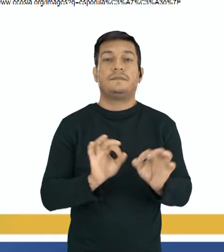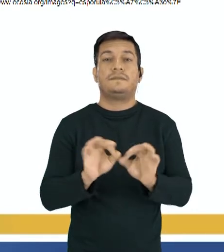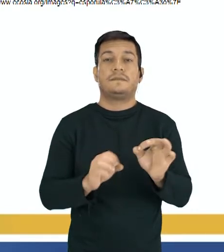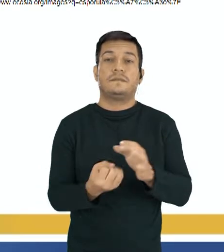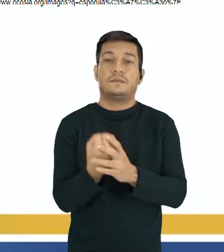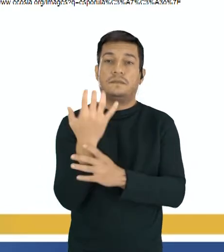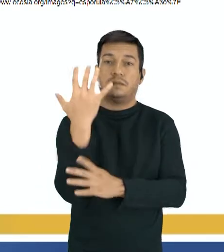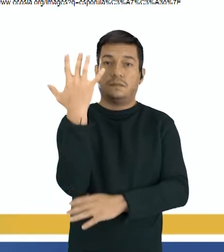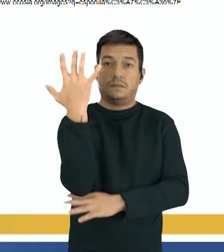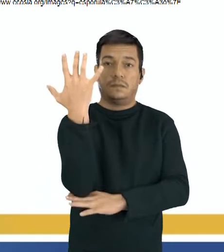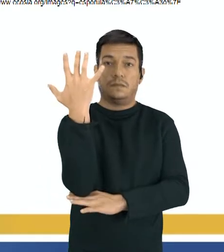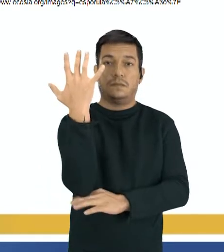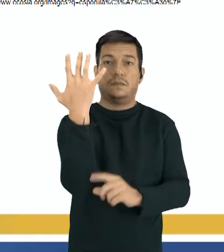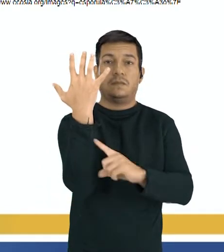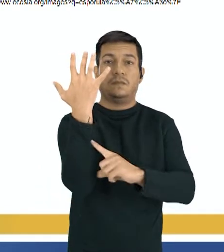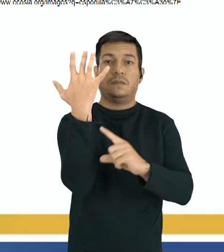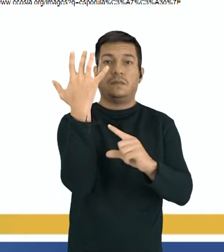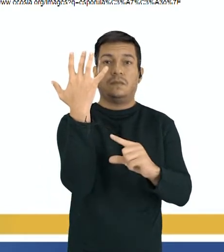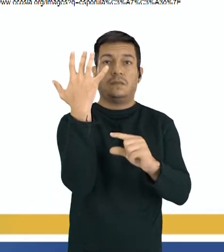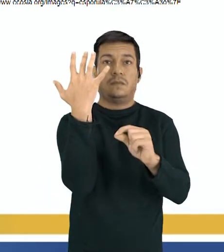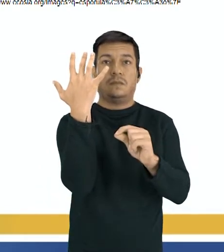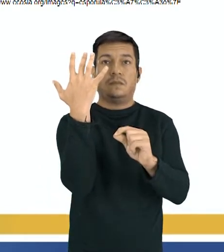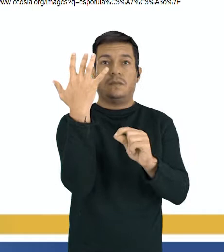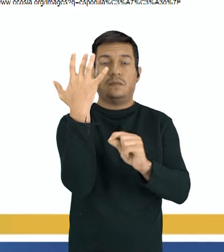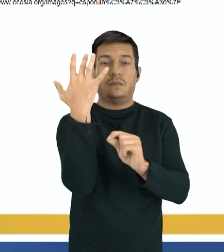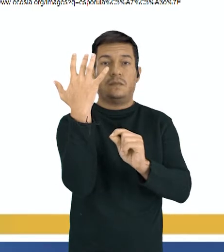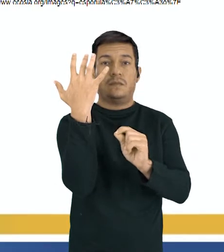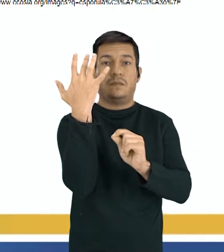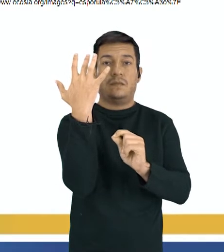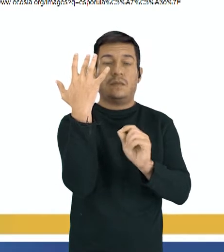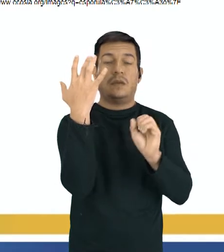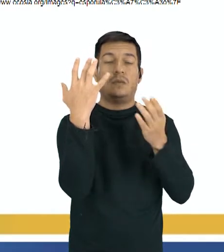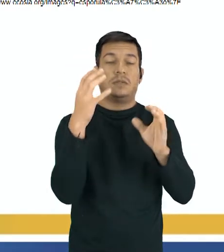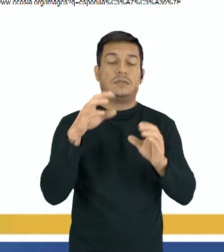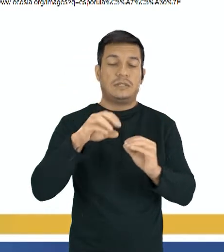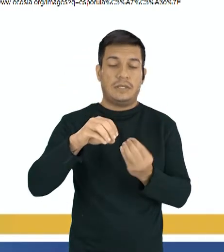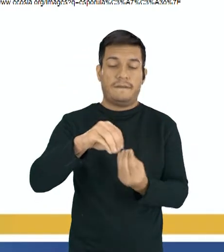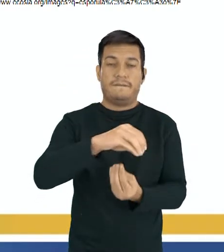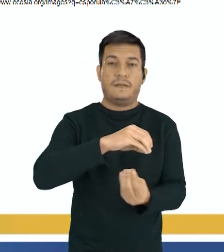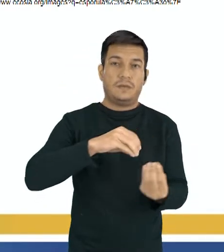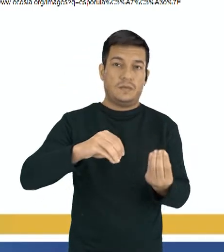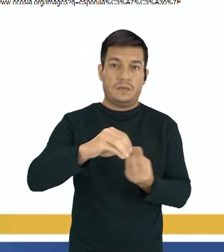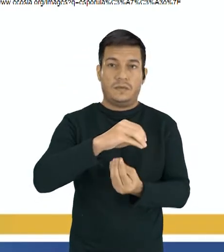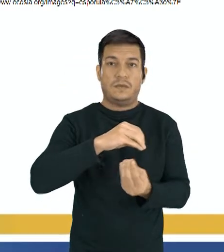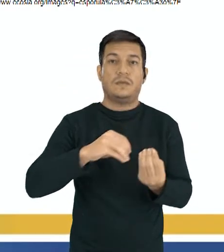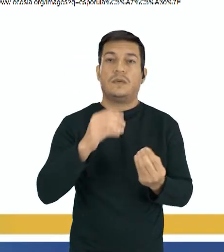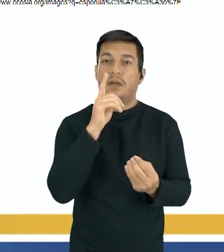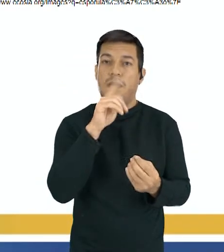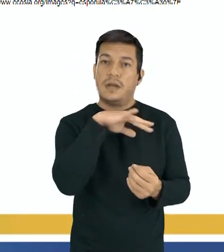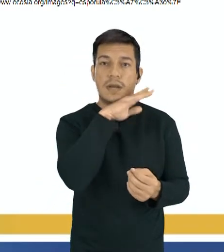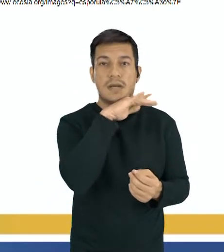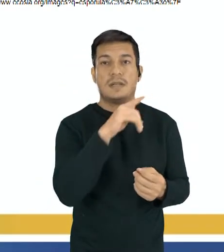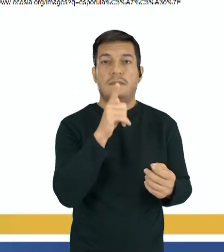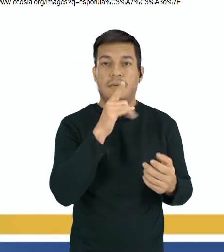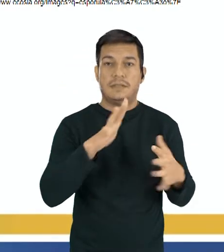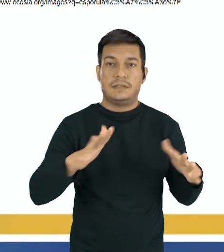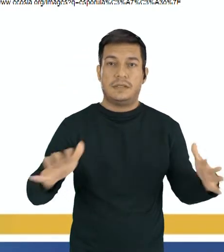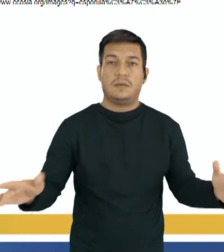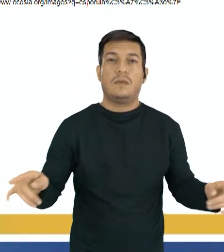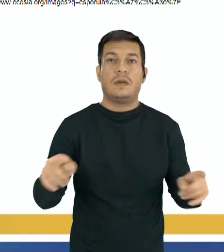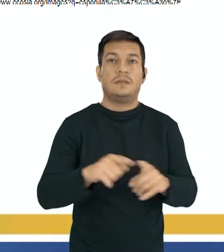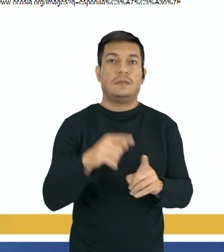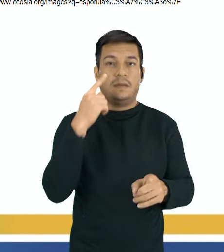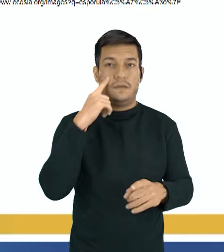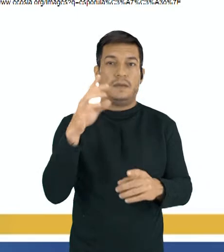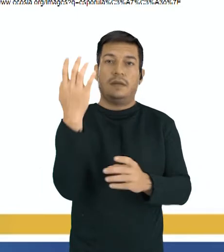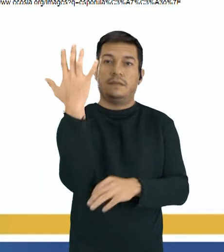de um broto. Esse brotamento ele é comum em fungos unicelulares, em animais aquáticos como os poríferos, que são animais